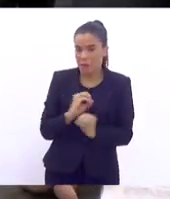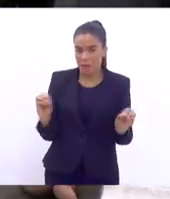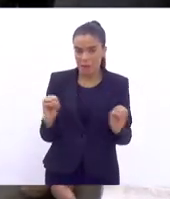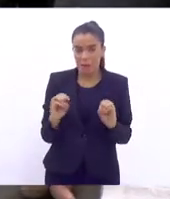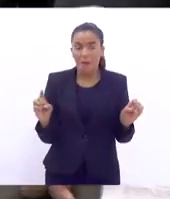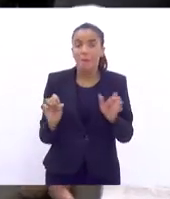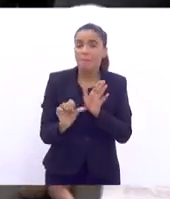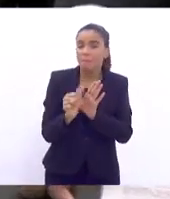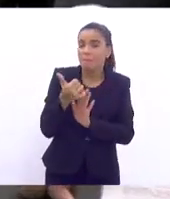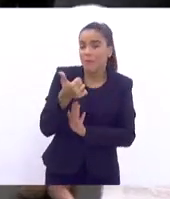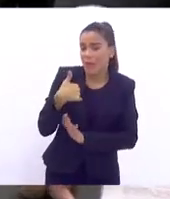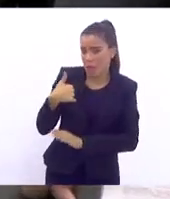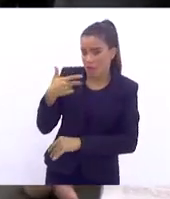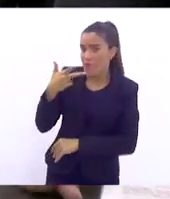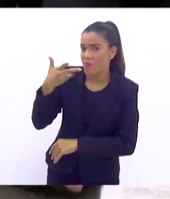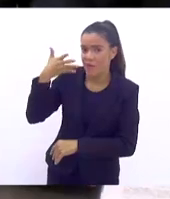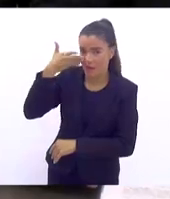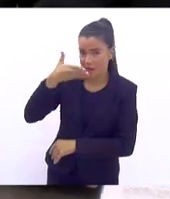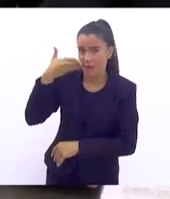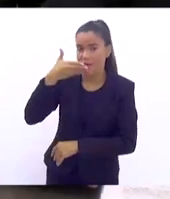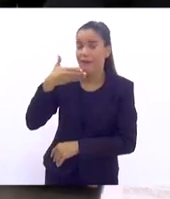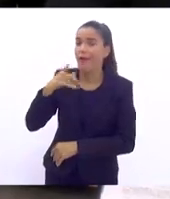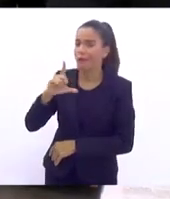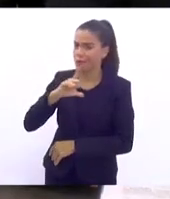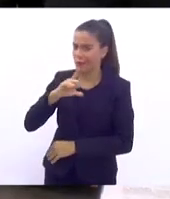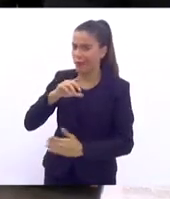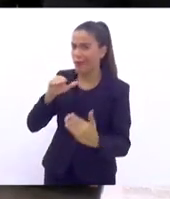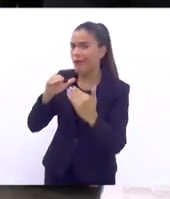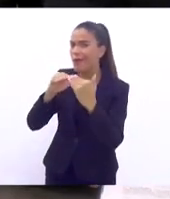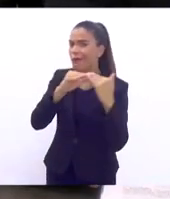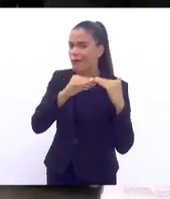eu falei que eu tenho concordância